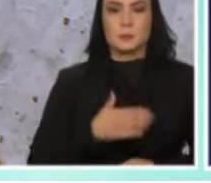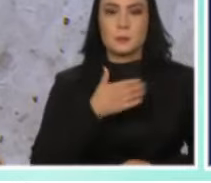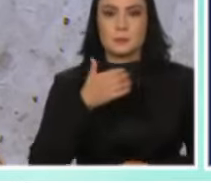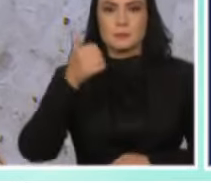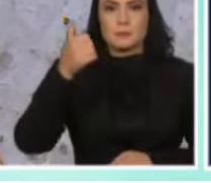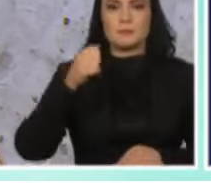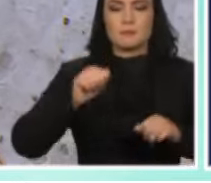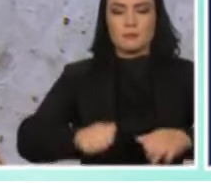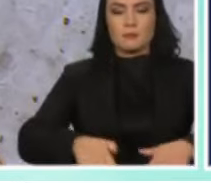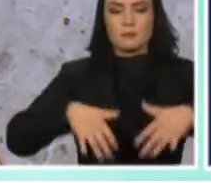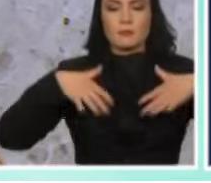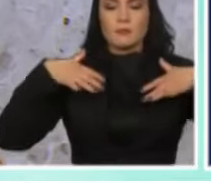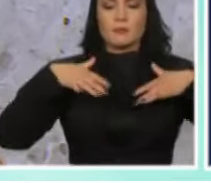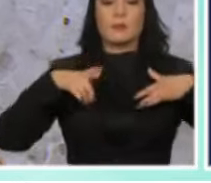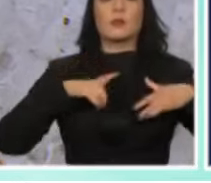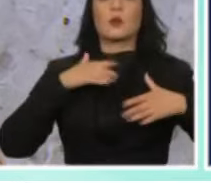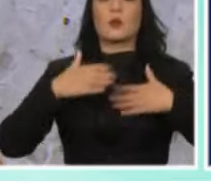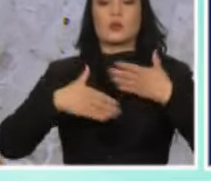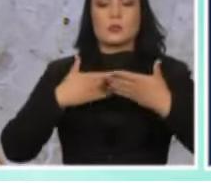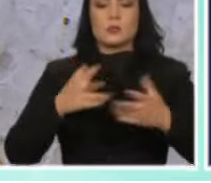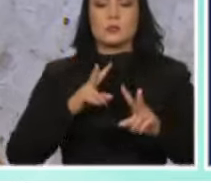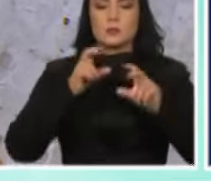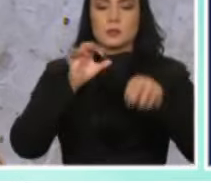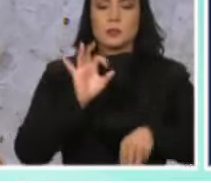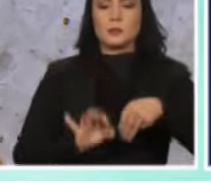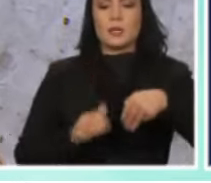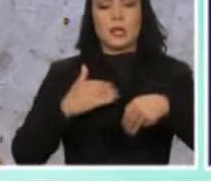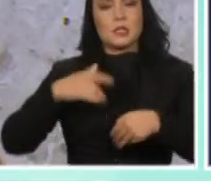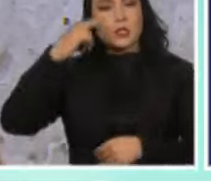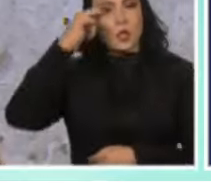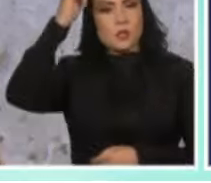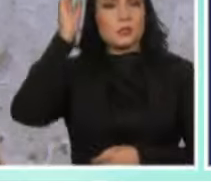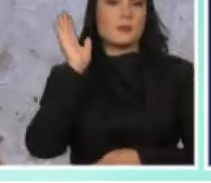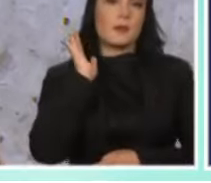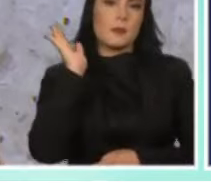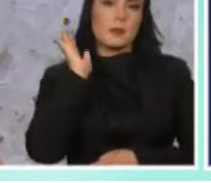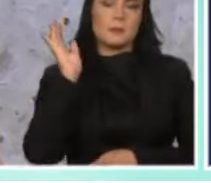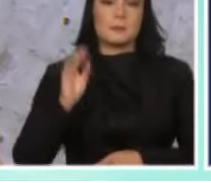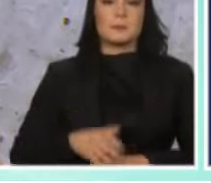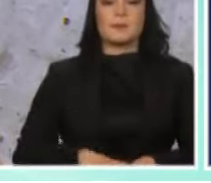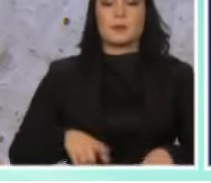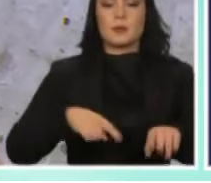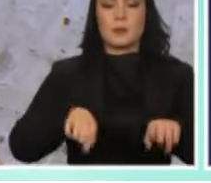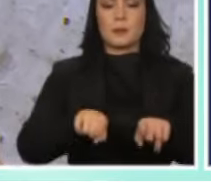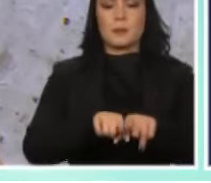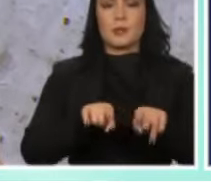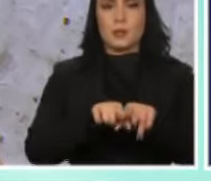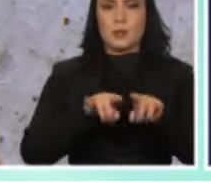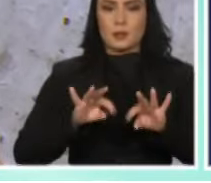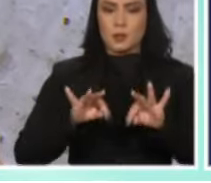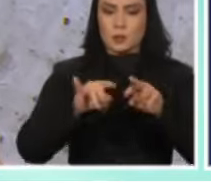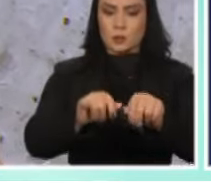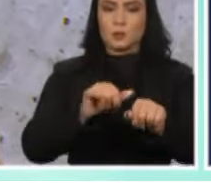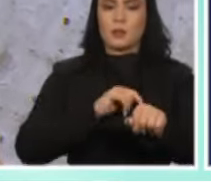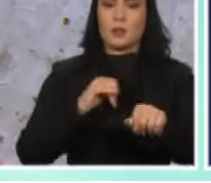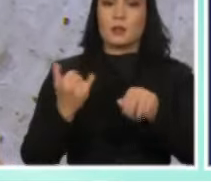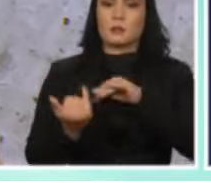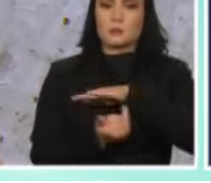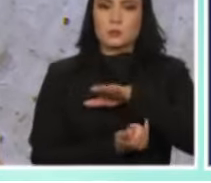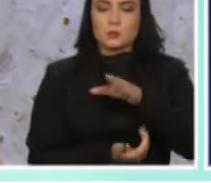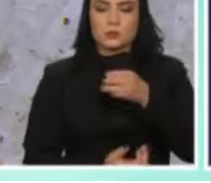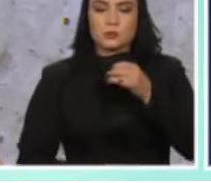prefeitos na e vice-prefeitos nas cidades que ainda tem segundo turno pelo Brasil então o